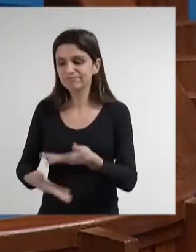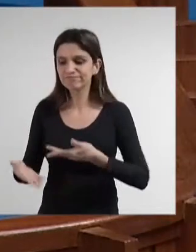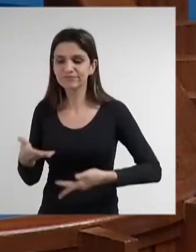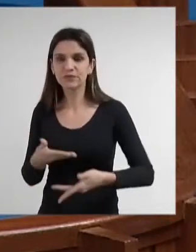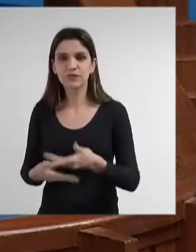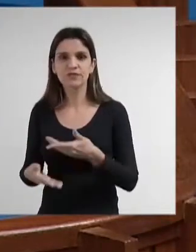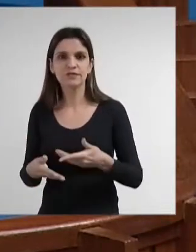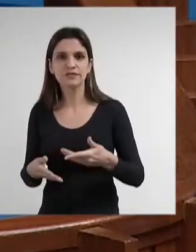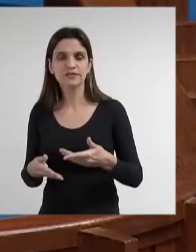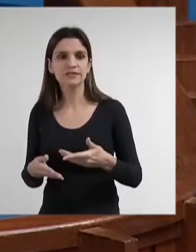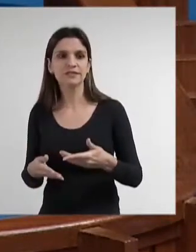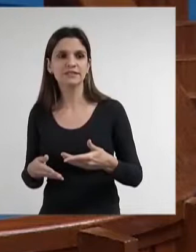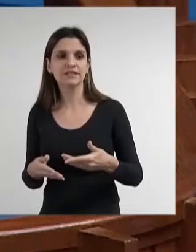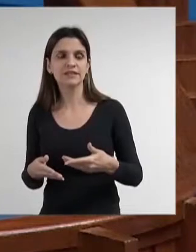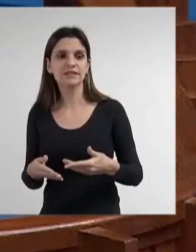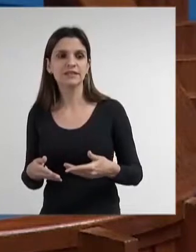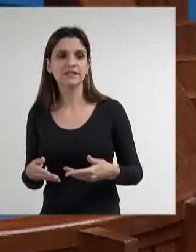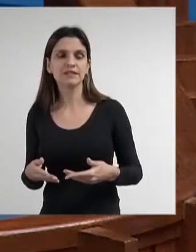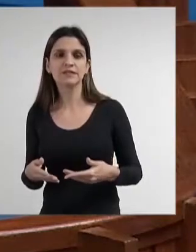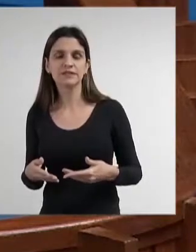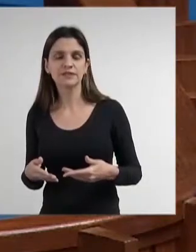Vedramini, Vossa Excelência, que é jurista,